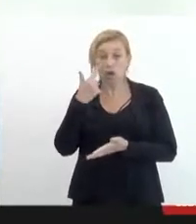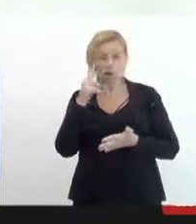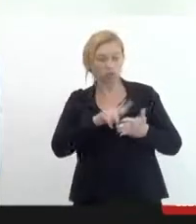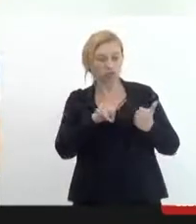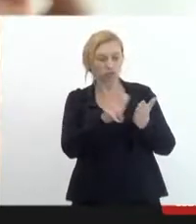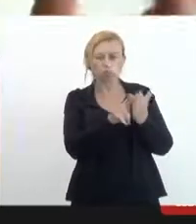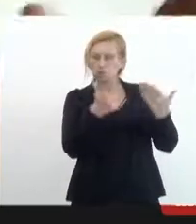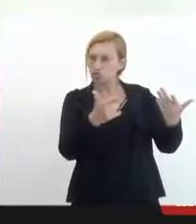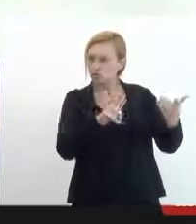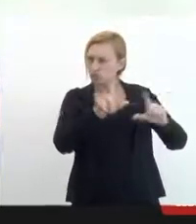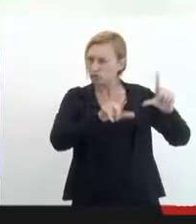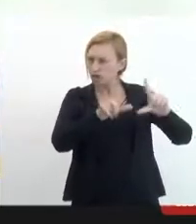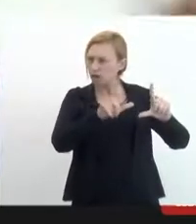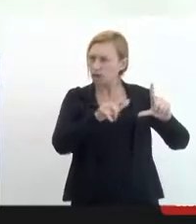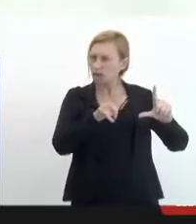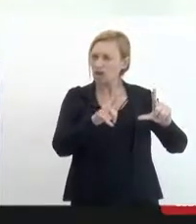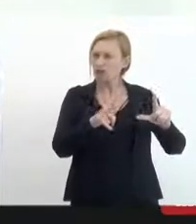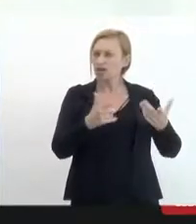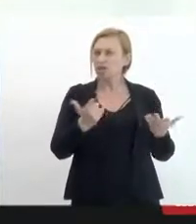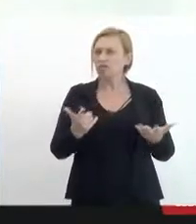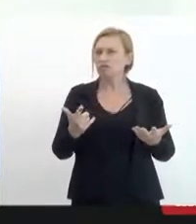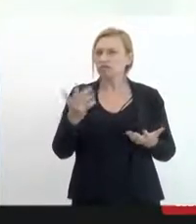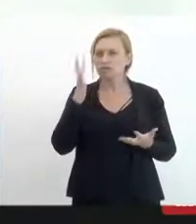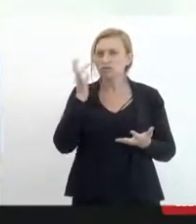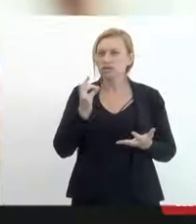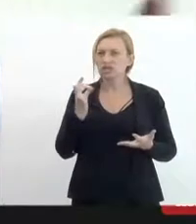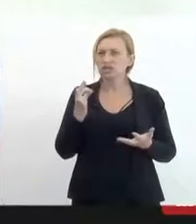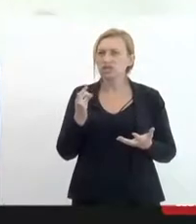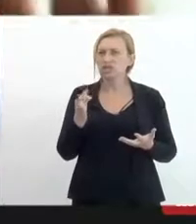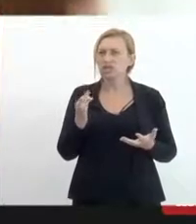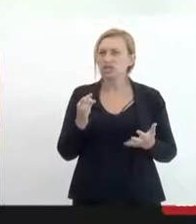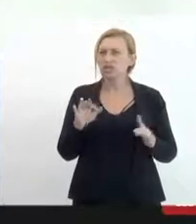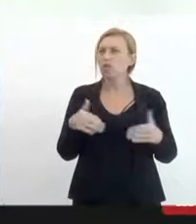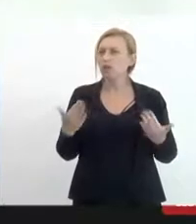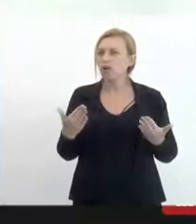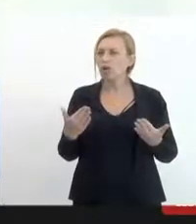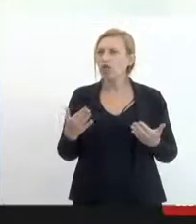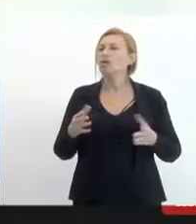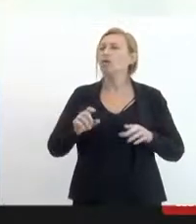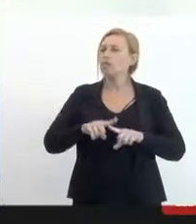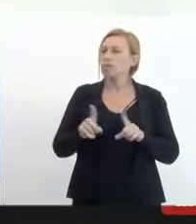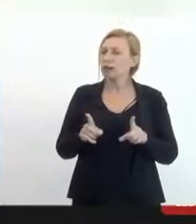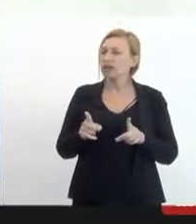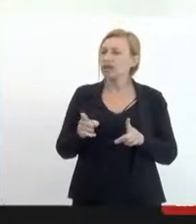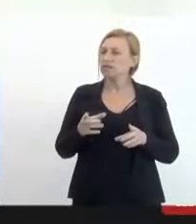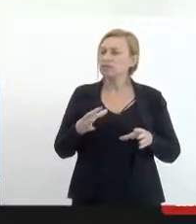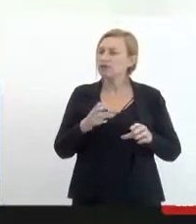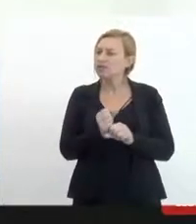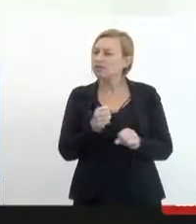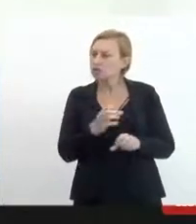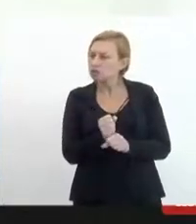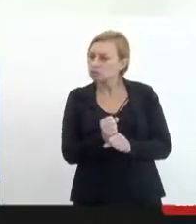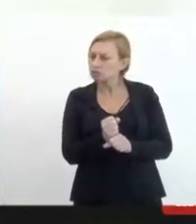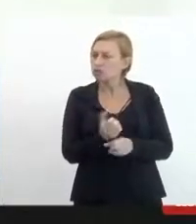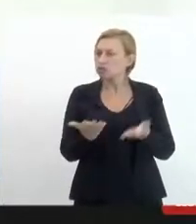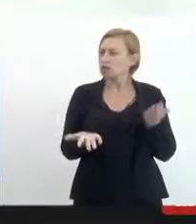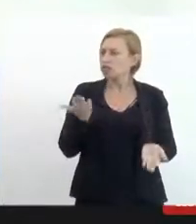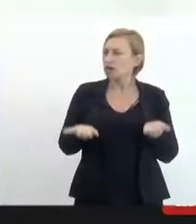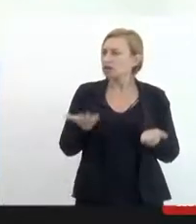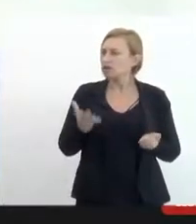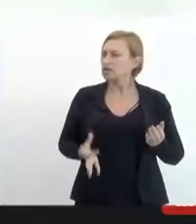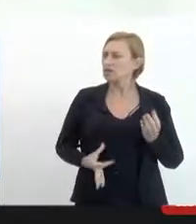se seguidamente o mesmo, alterno, alterno, pouco me importa, para fazer a auditoria do balanço, para dar segurança,